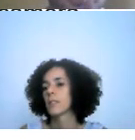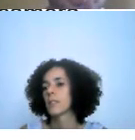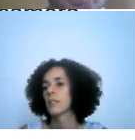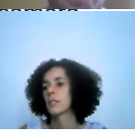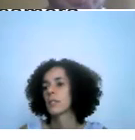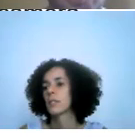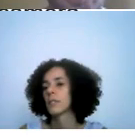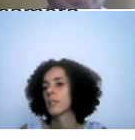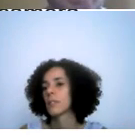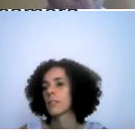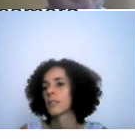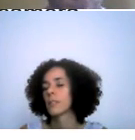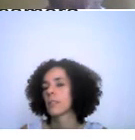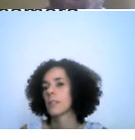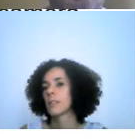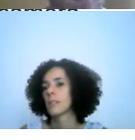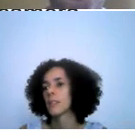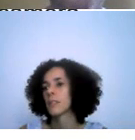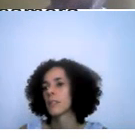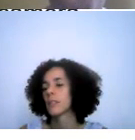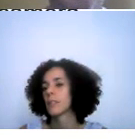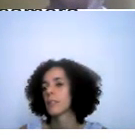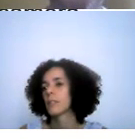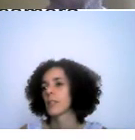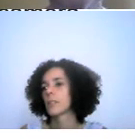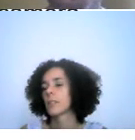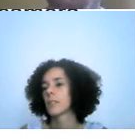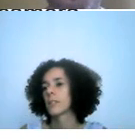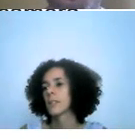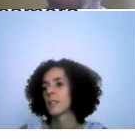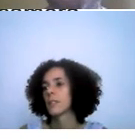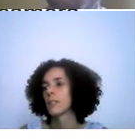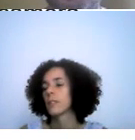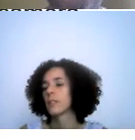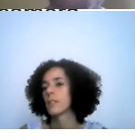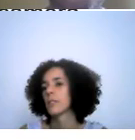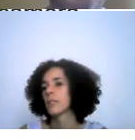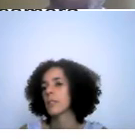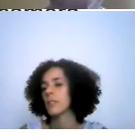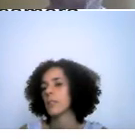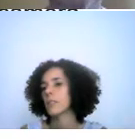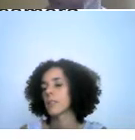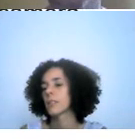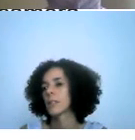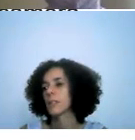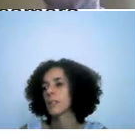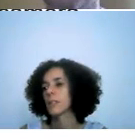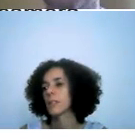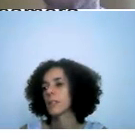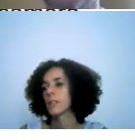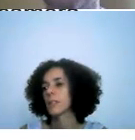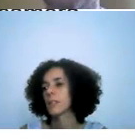invasoras. Em todo o mundo, há grandes perdas na agricultura. 248 bilhões de dólares são